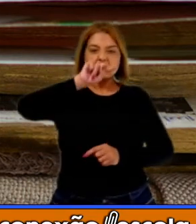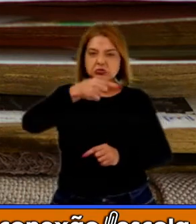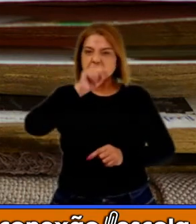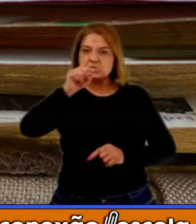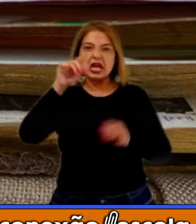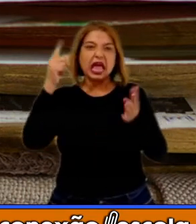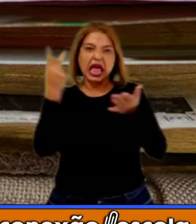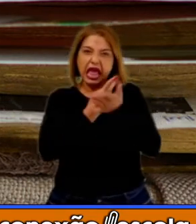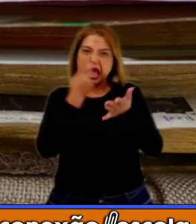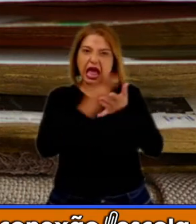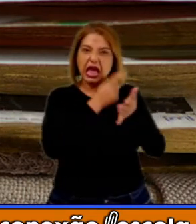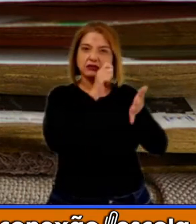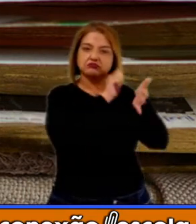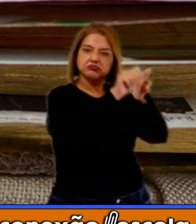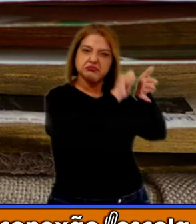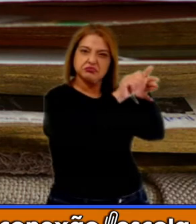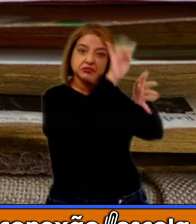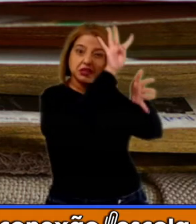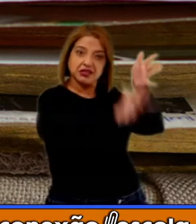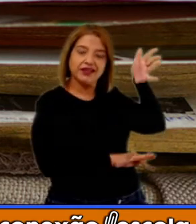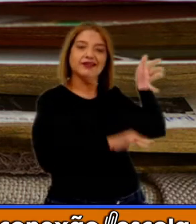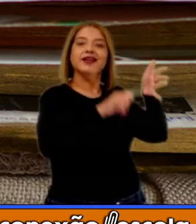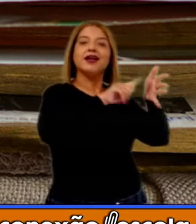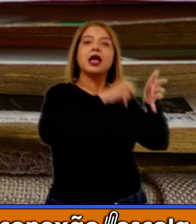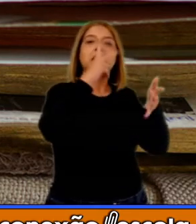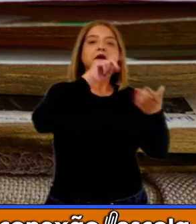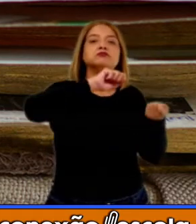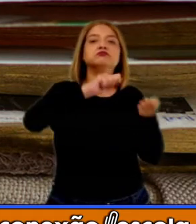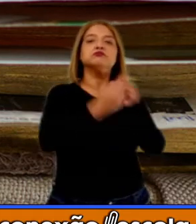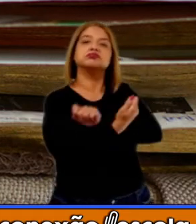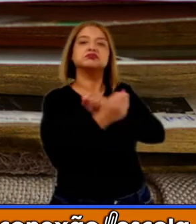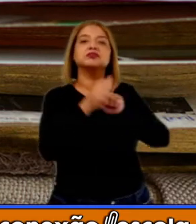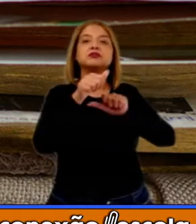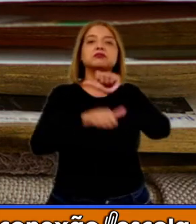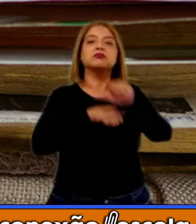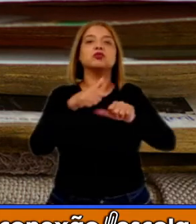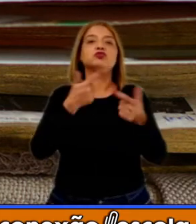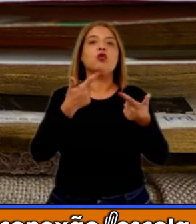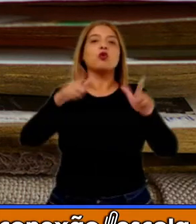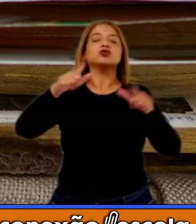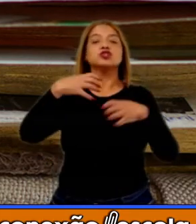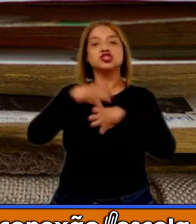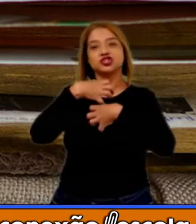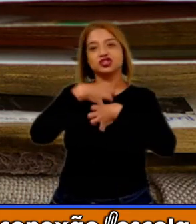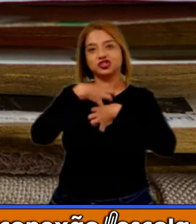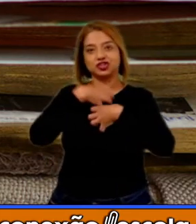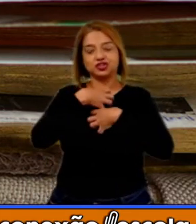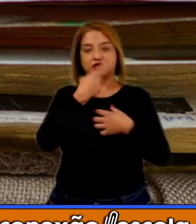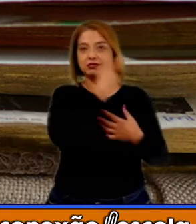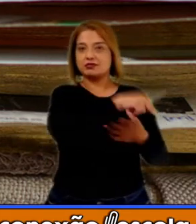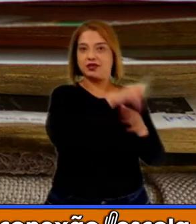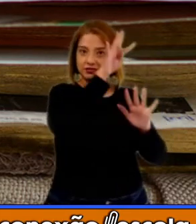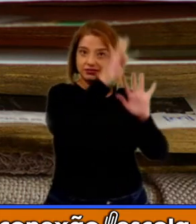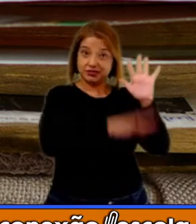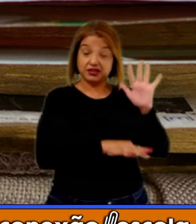correta, nós modificaremos a estrutura do texto e até mesmo o recado.